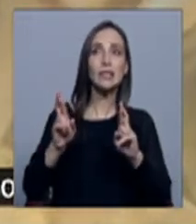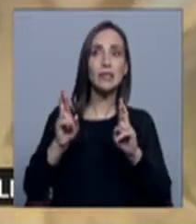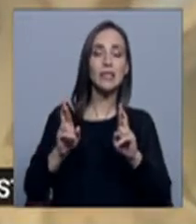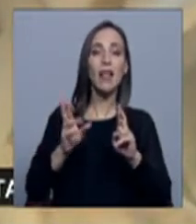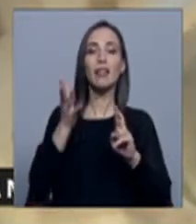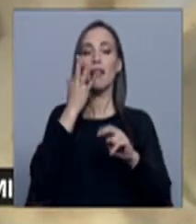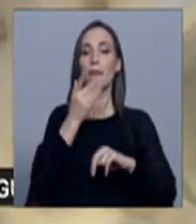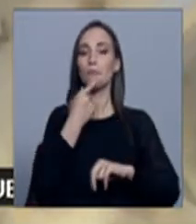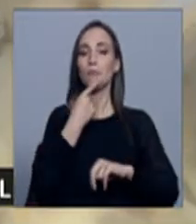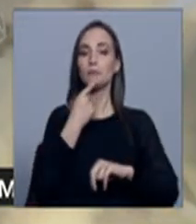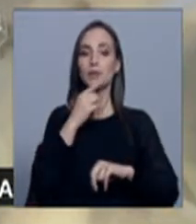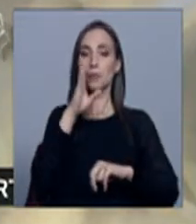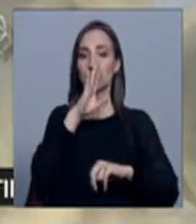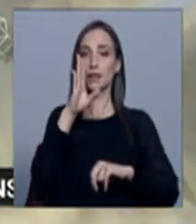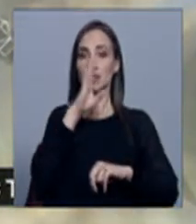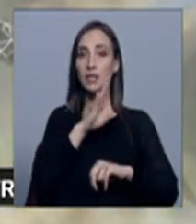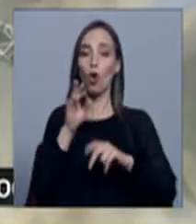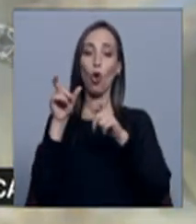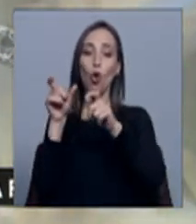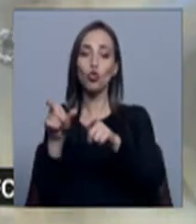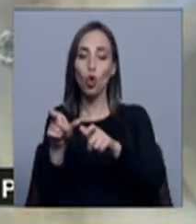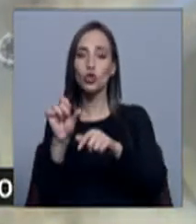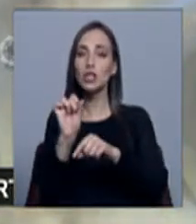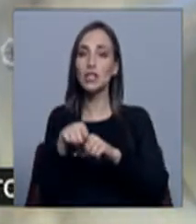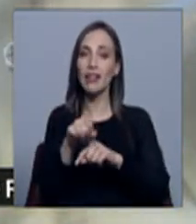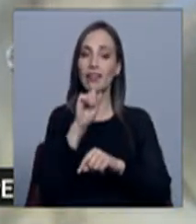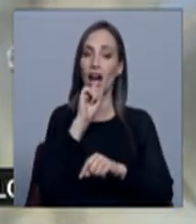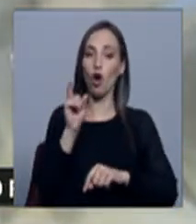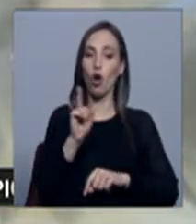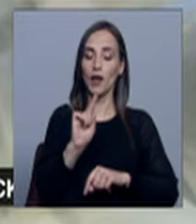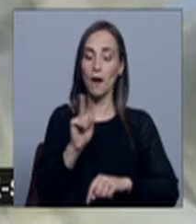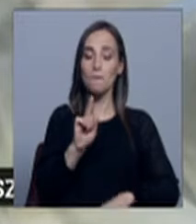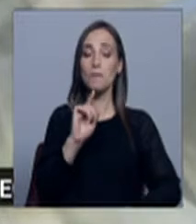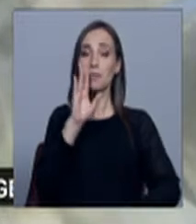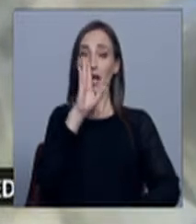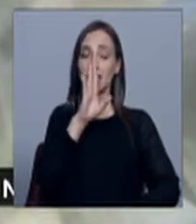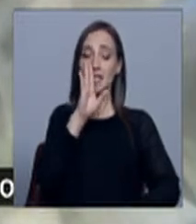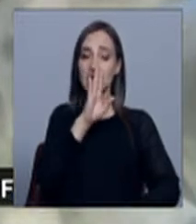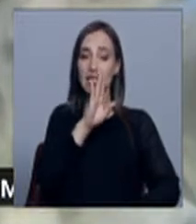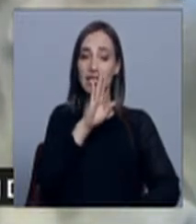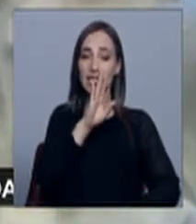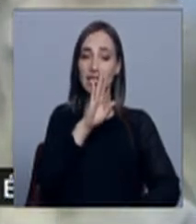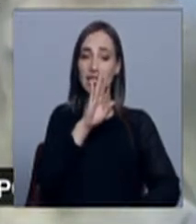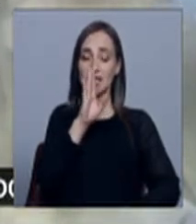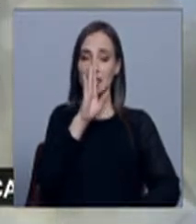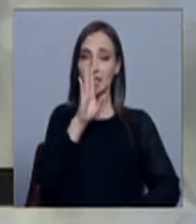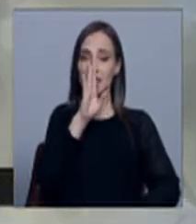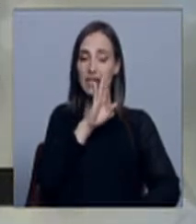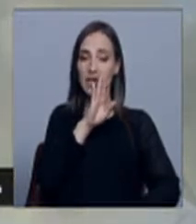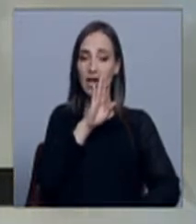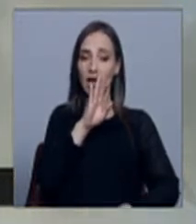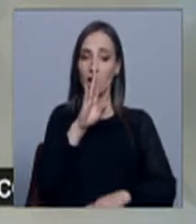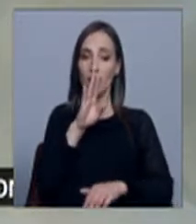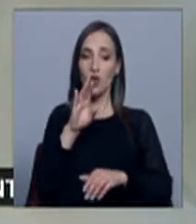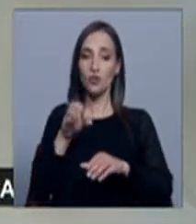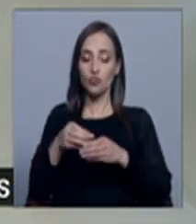perceber se a aterragem era controlada, se aquelas, deixa-me utilizar estes termos, aquelas patinhas, digamos assim, que sustentam a